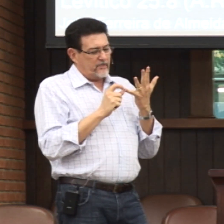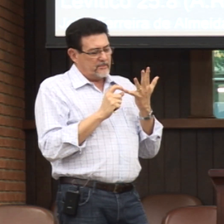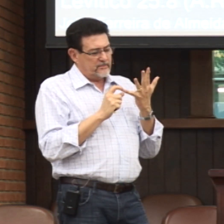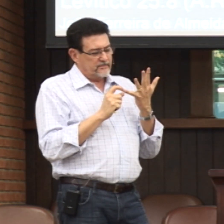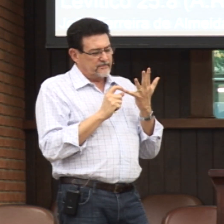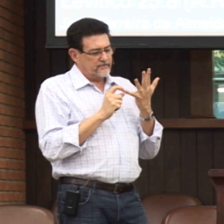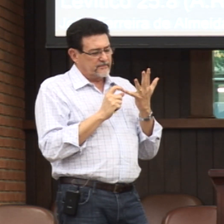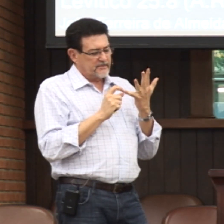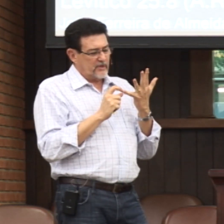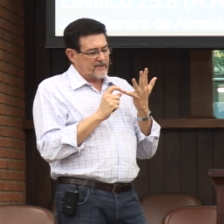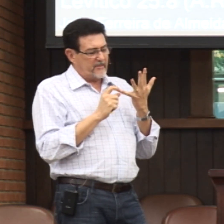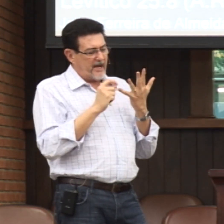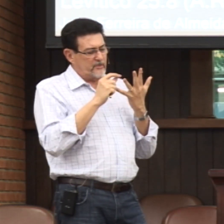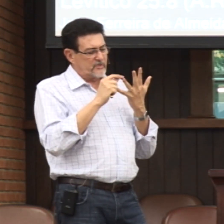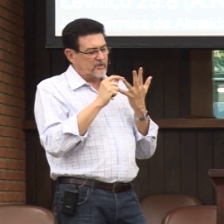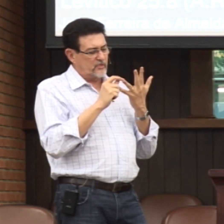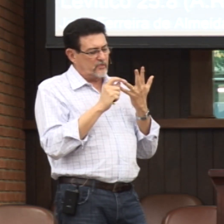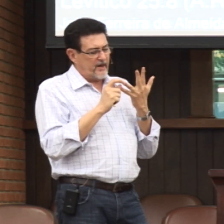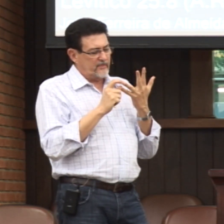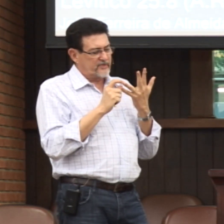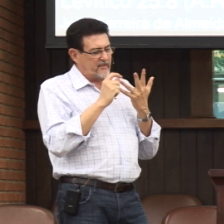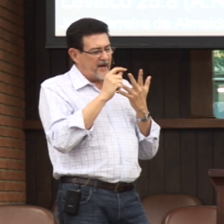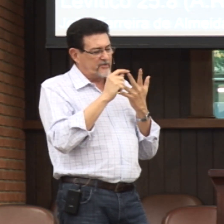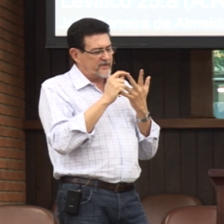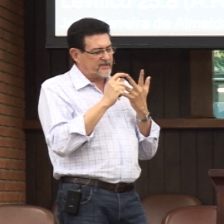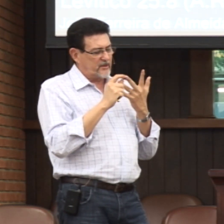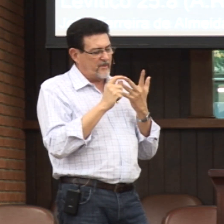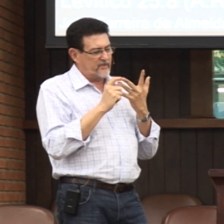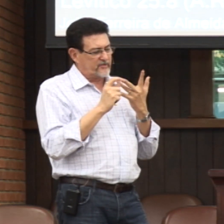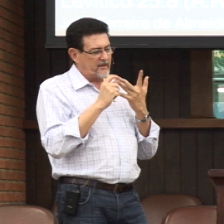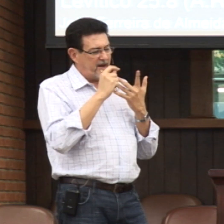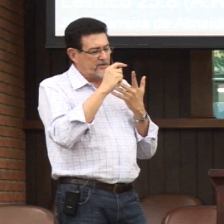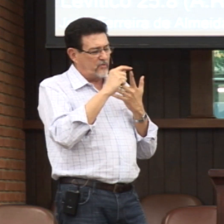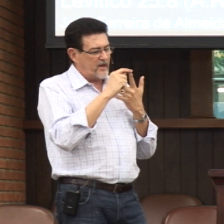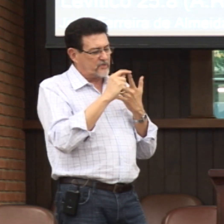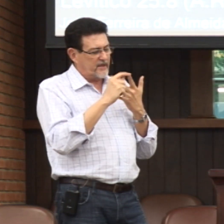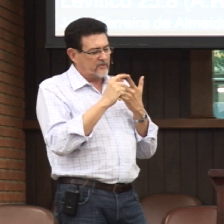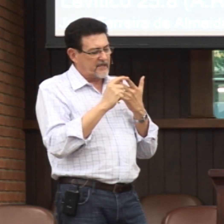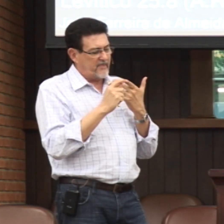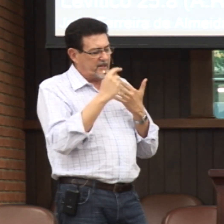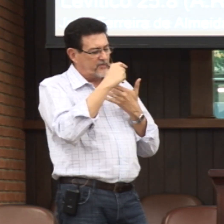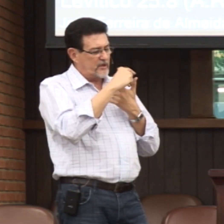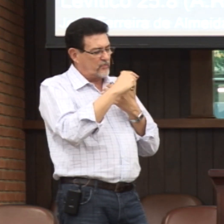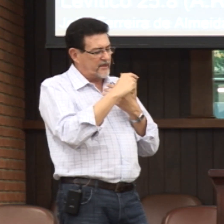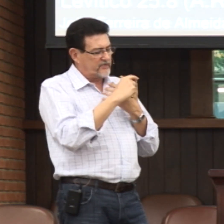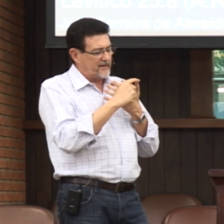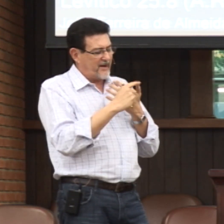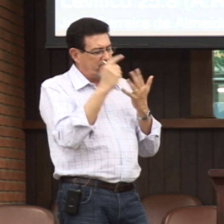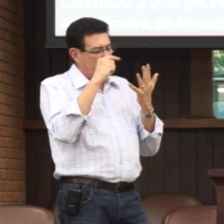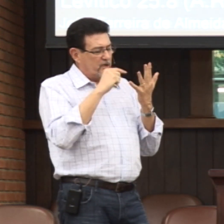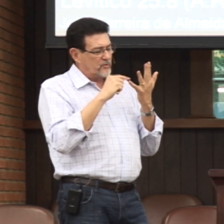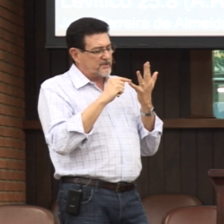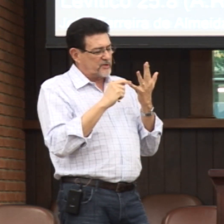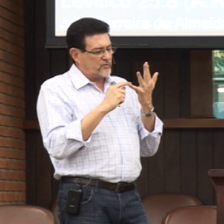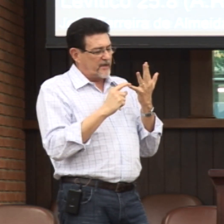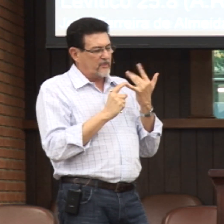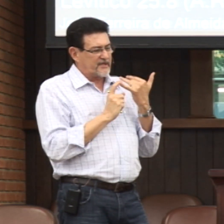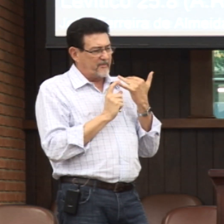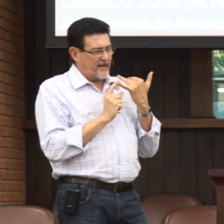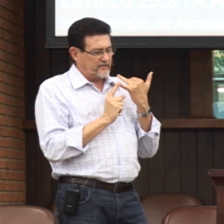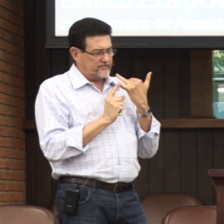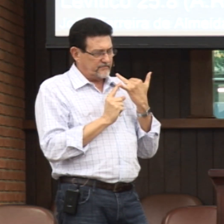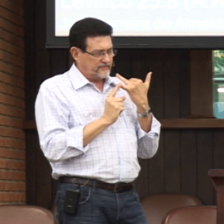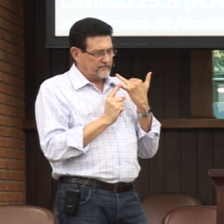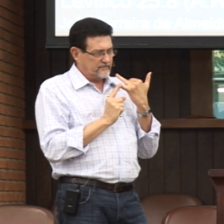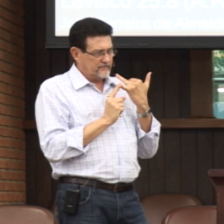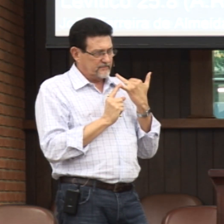ano Eu trabalho no segundo ano eu trabalho no terceiro ano eu trabalho no quarto ano eu trabalho no quinto ano eu trabalho no sexto